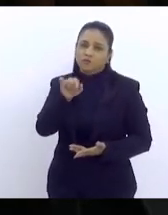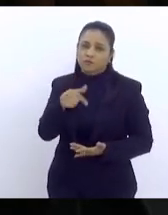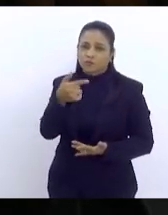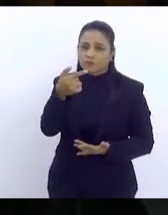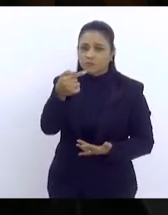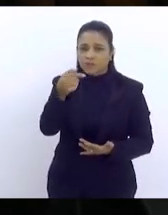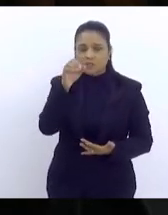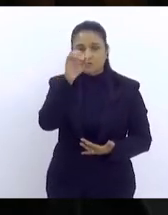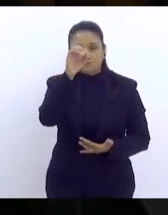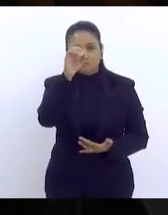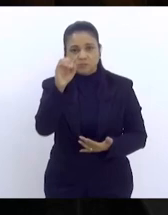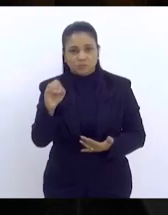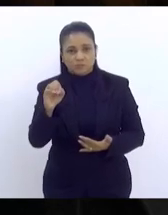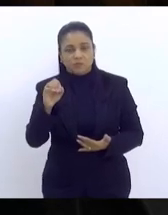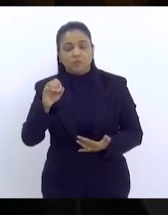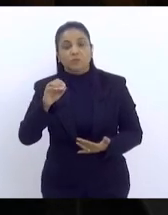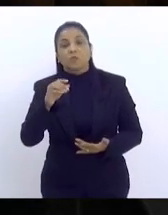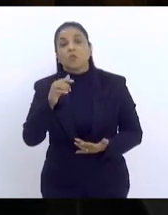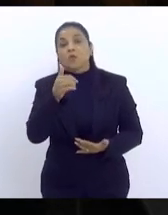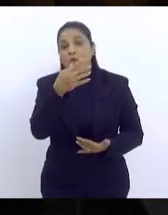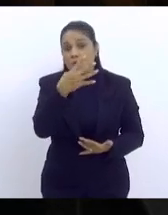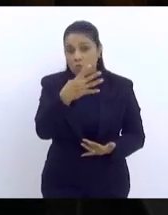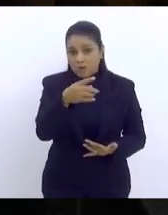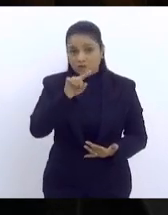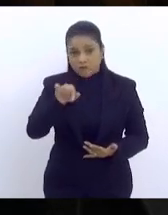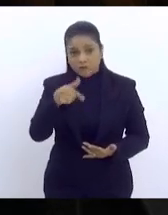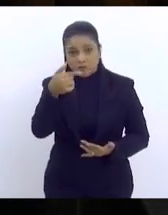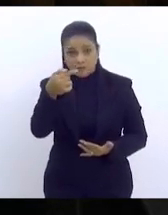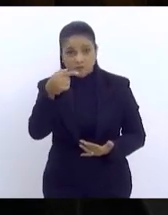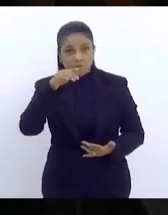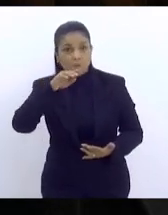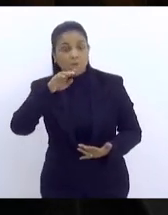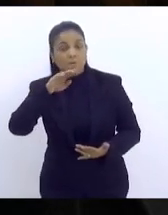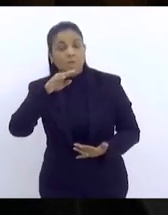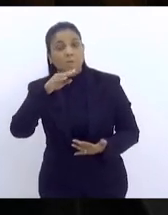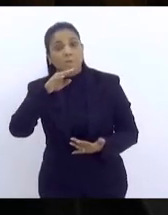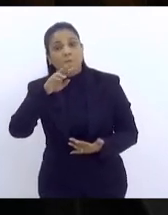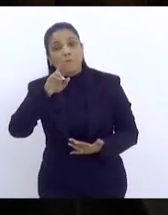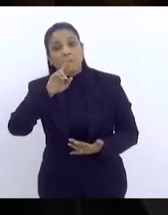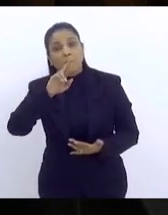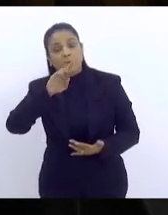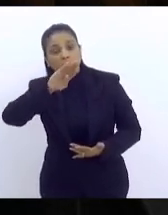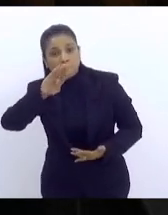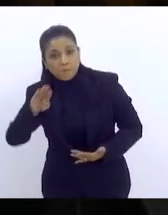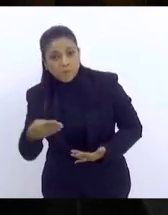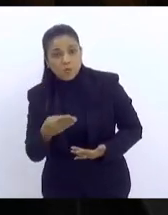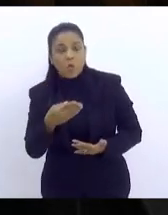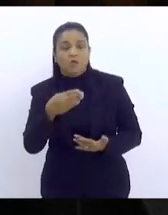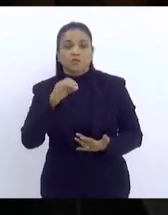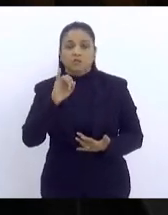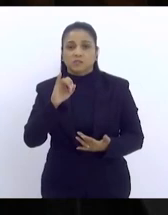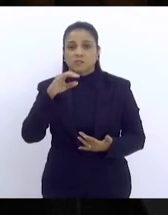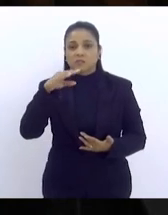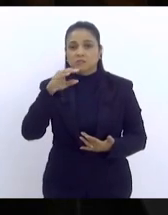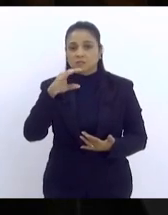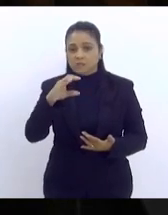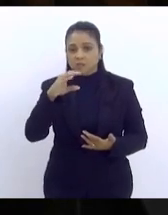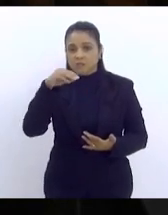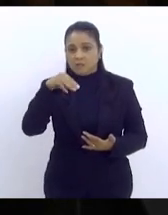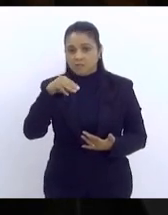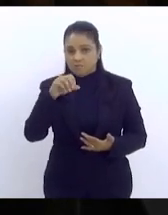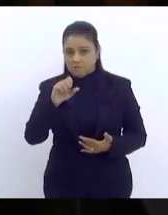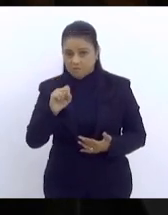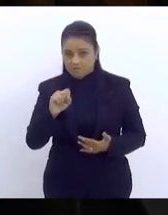bilhões de reais de ICMS e que vão fazer o que